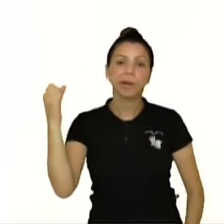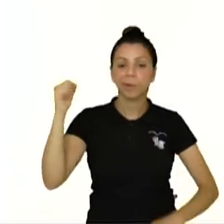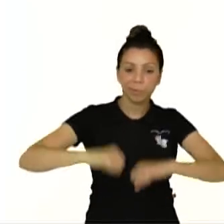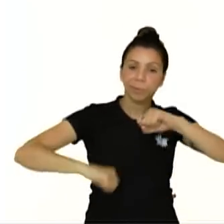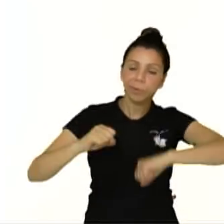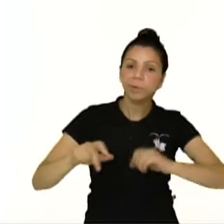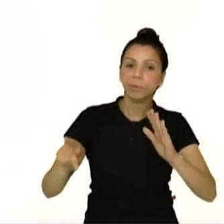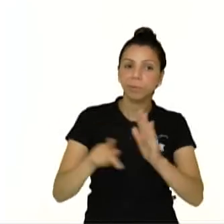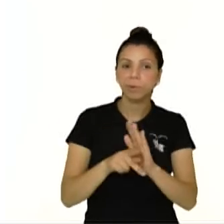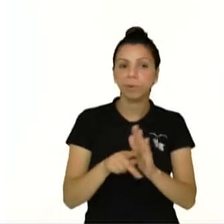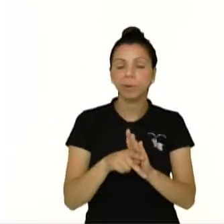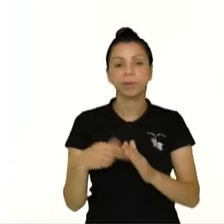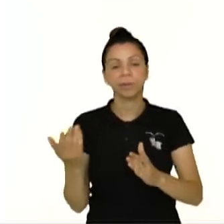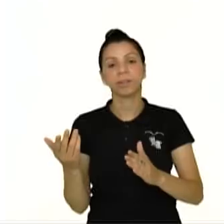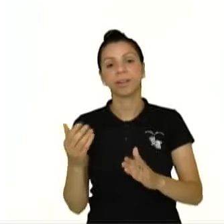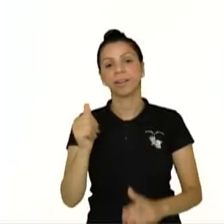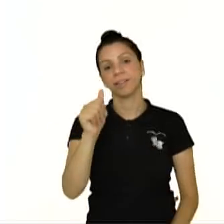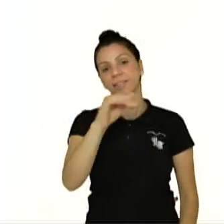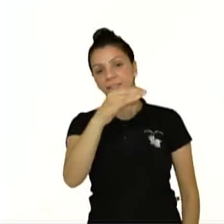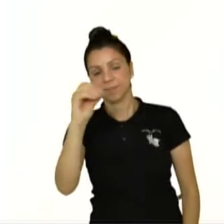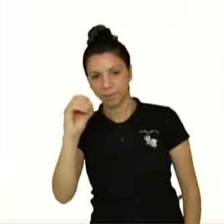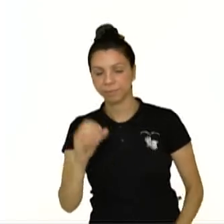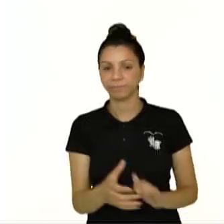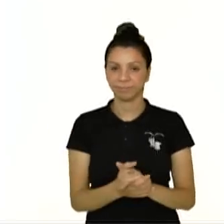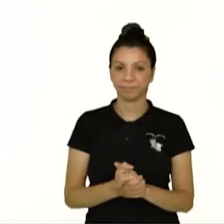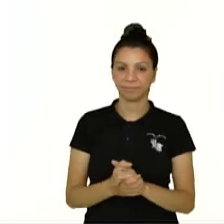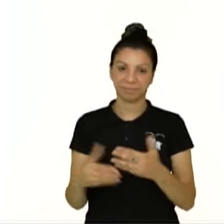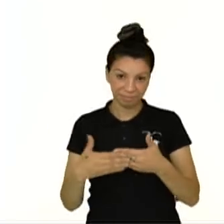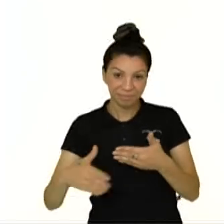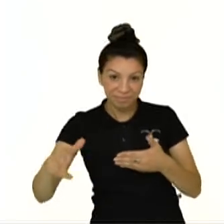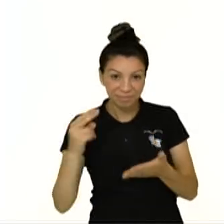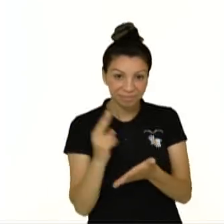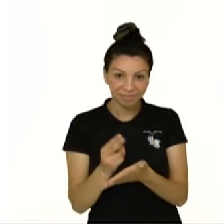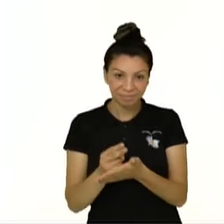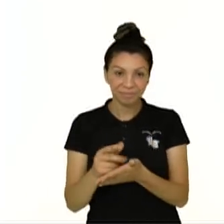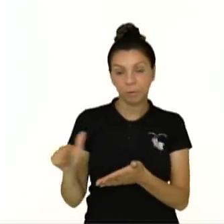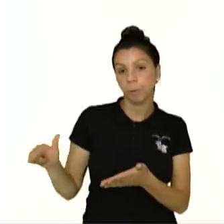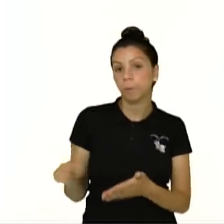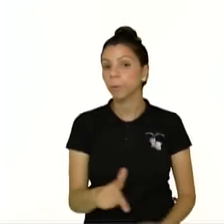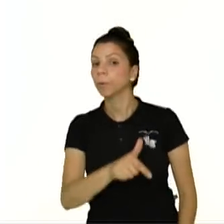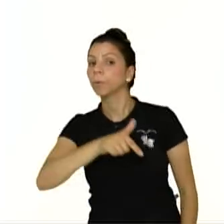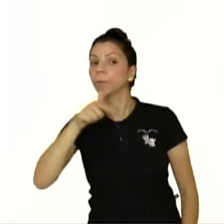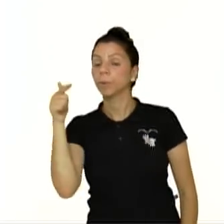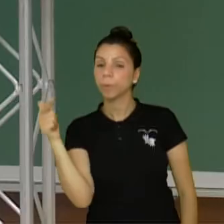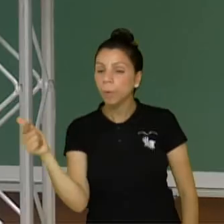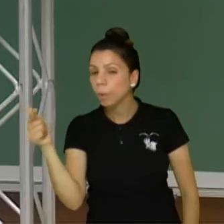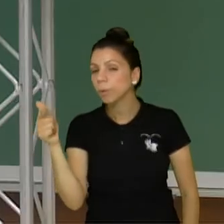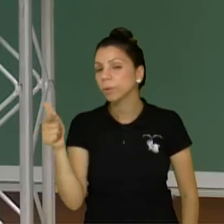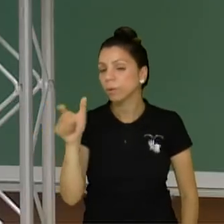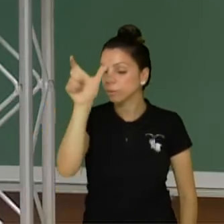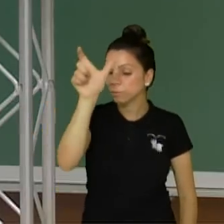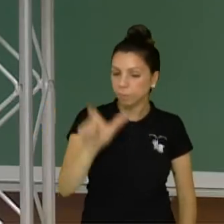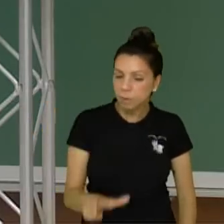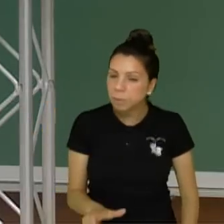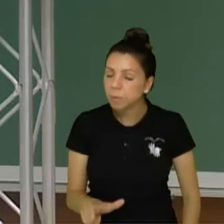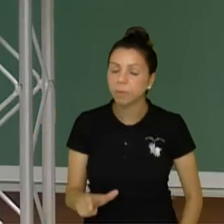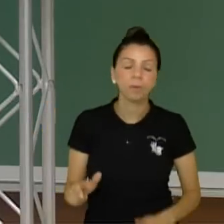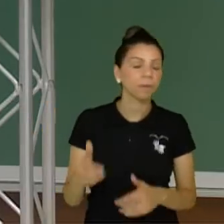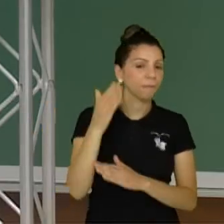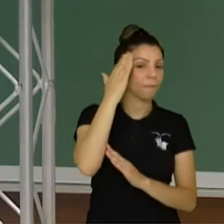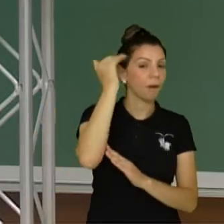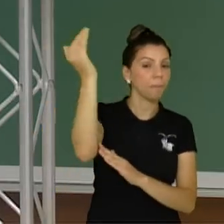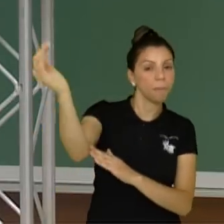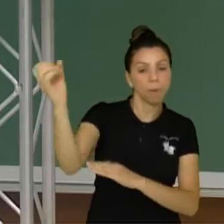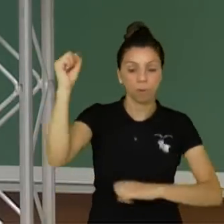Aço, Carnegie, certo? Vamos em frente? Outro grande industrial